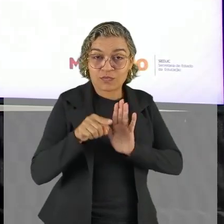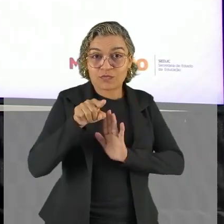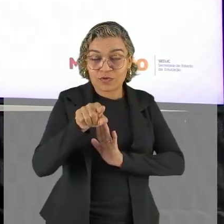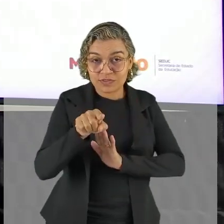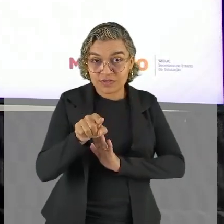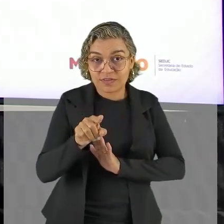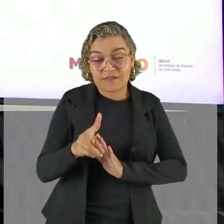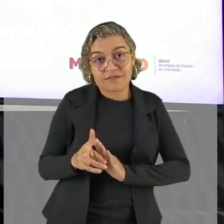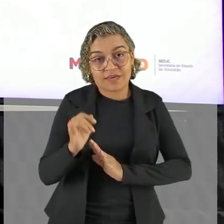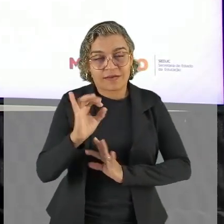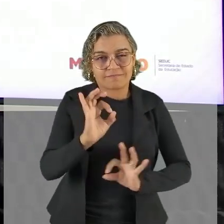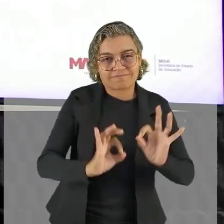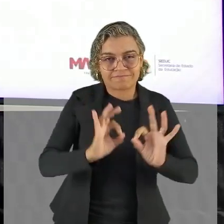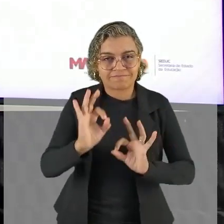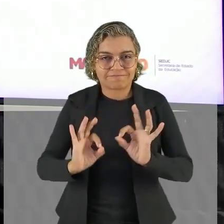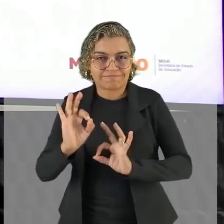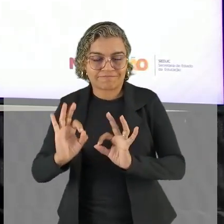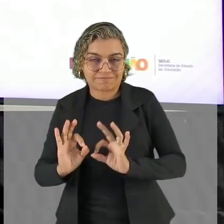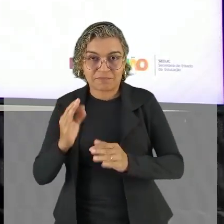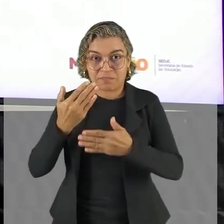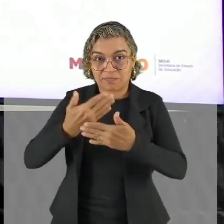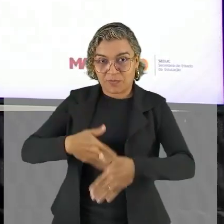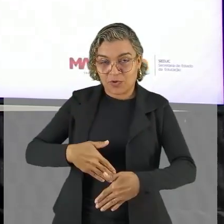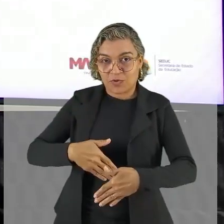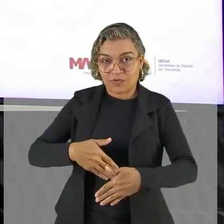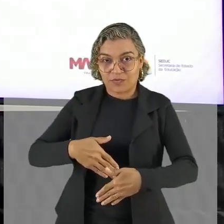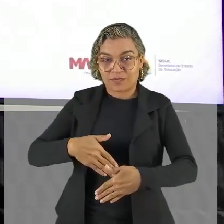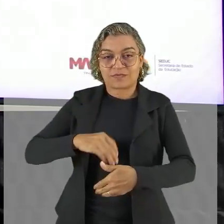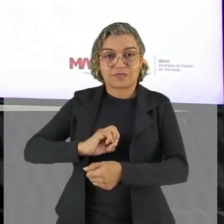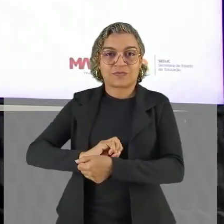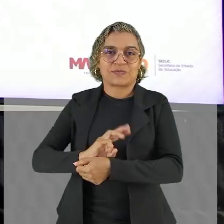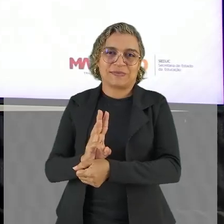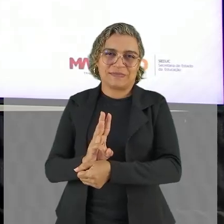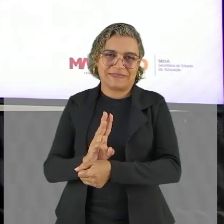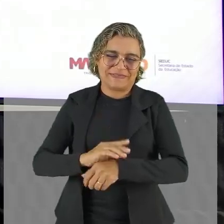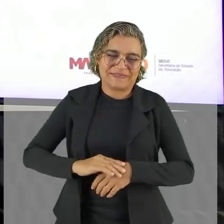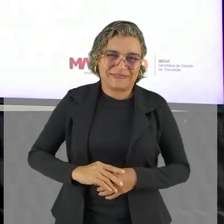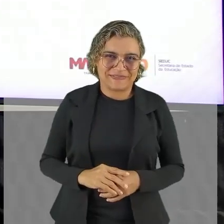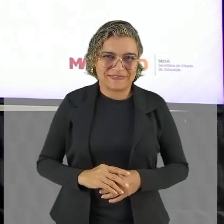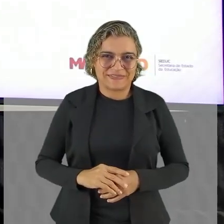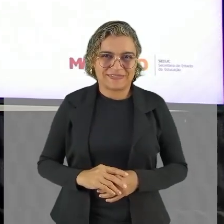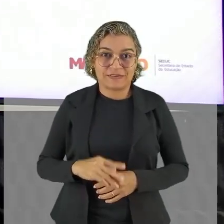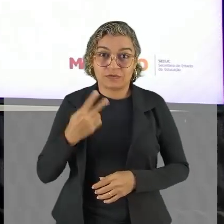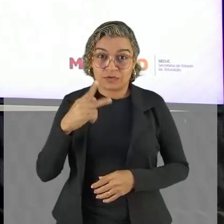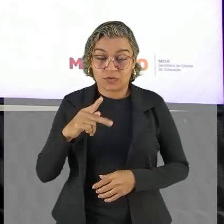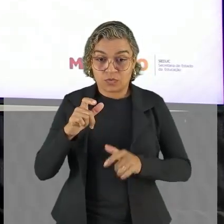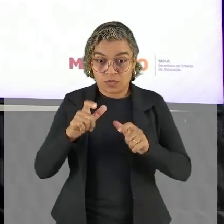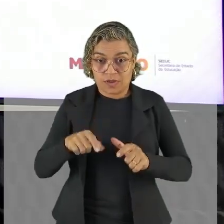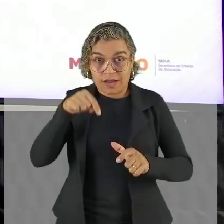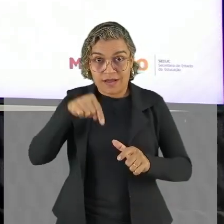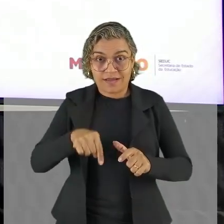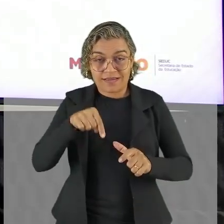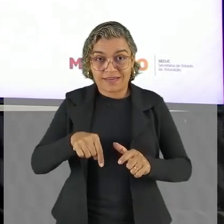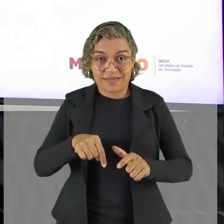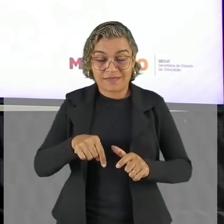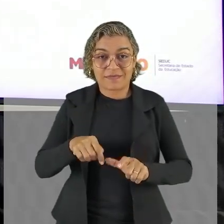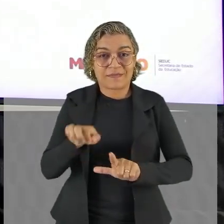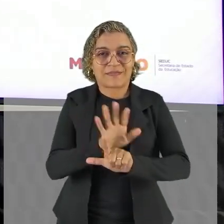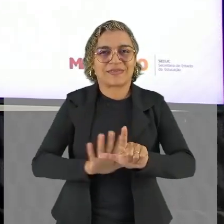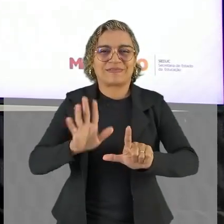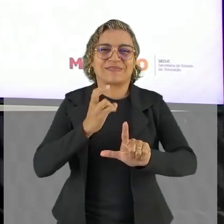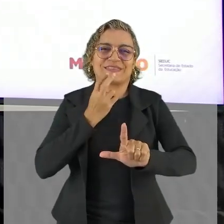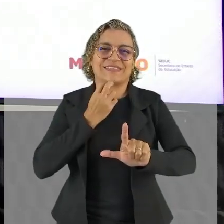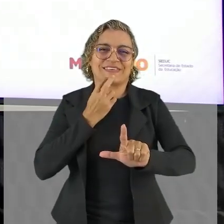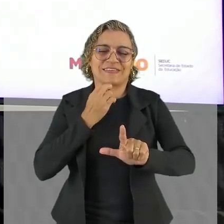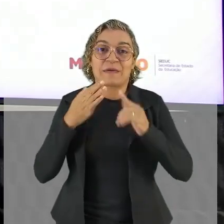se preparar para a prova Paz UEMA. O seu lugar é aqui. Plataforma Gonçalves